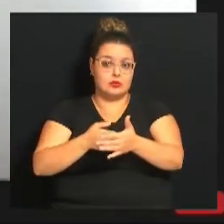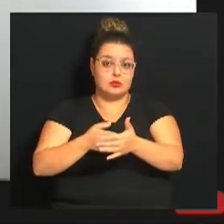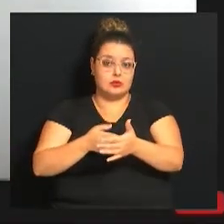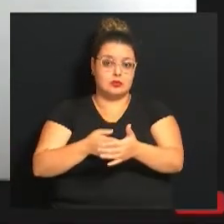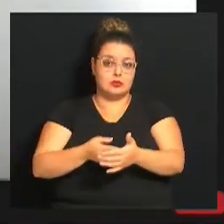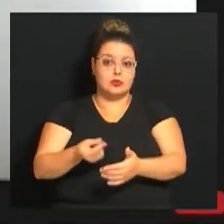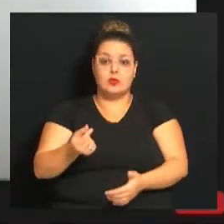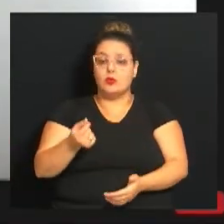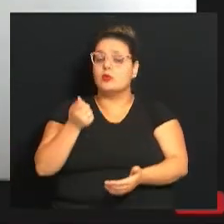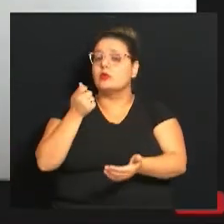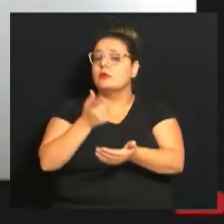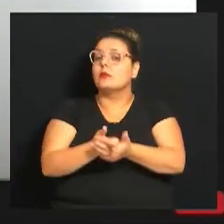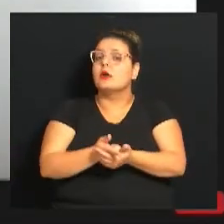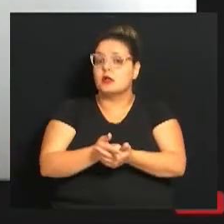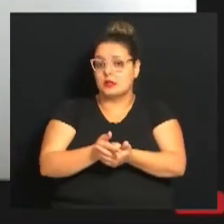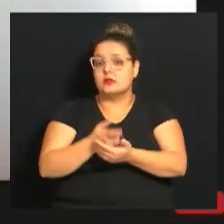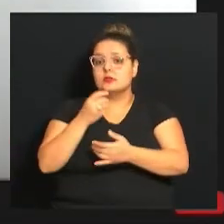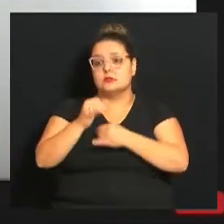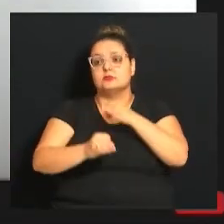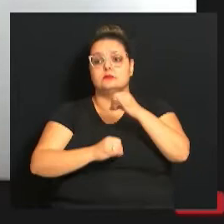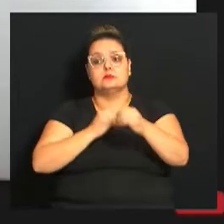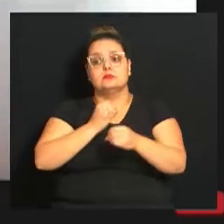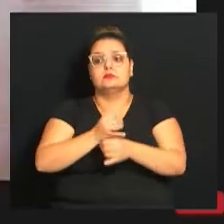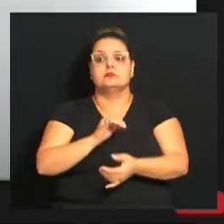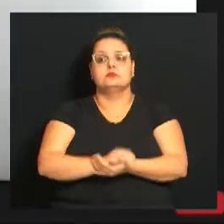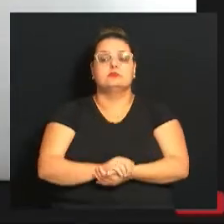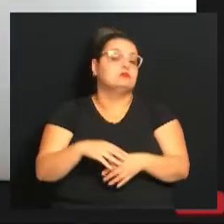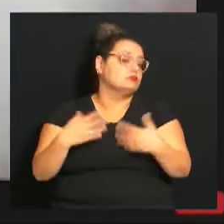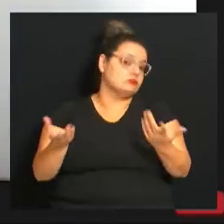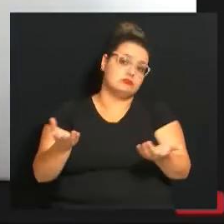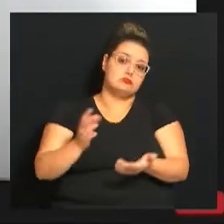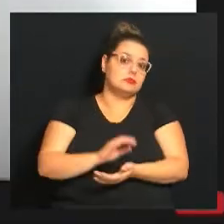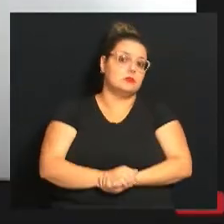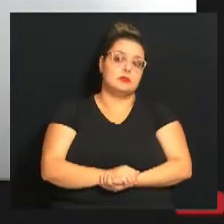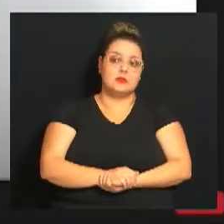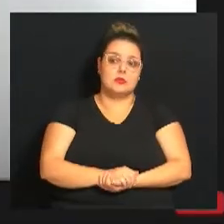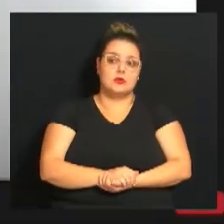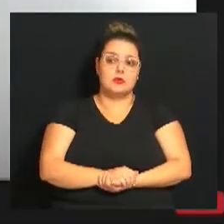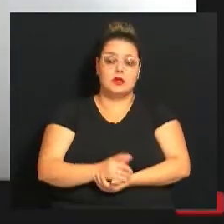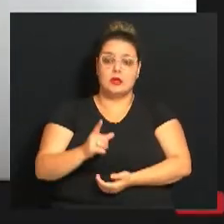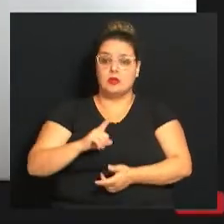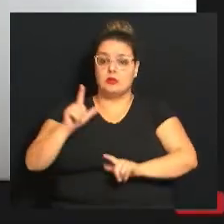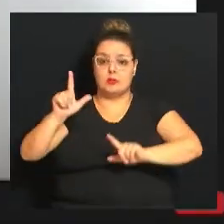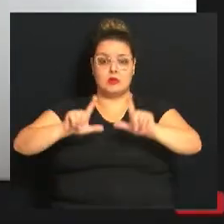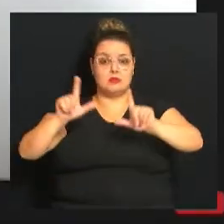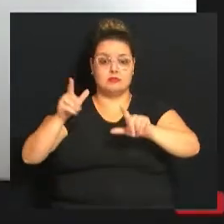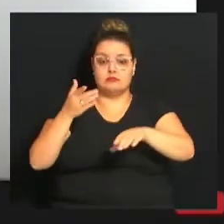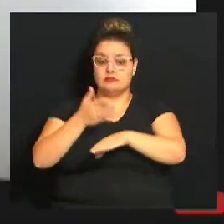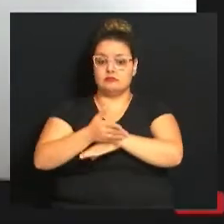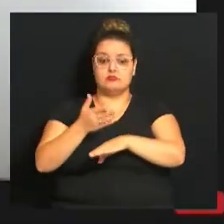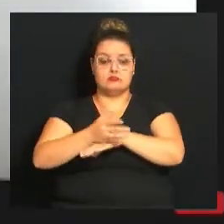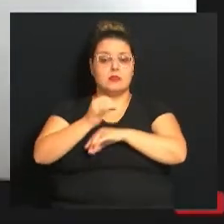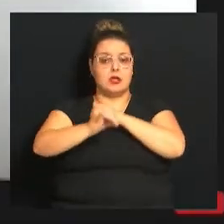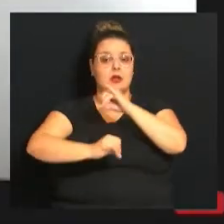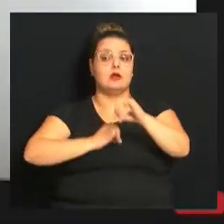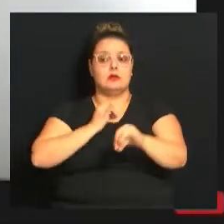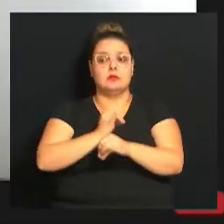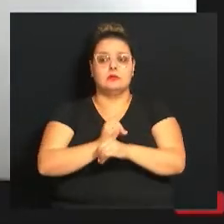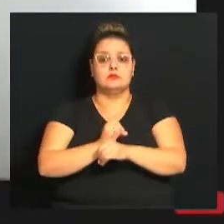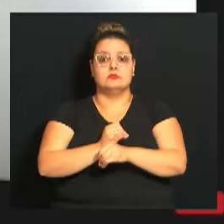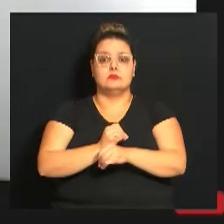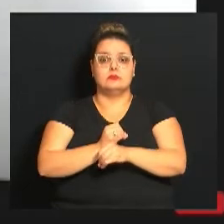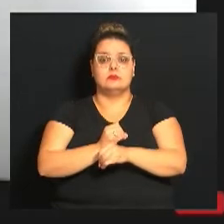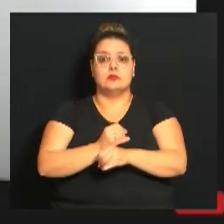internet mensal, e é isso, porque o cara pode ter uma televisão que acessa a internet, ele consegue buscar, né, consegue